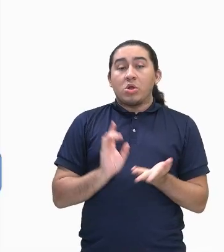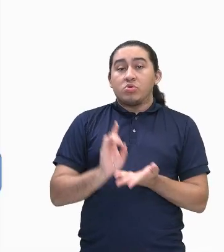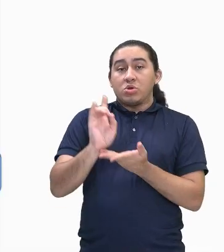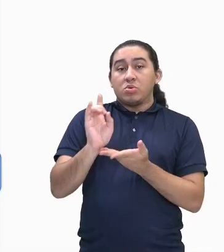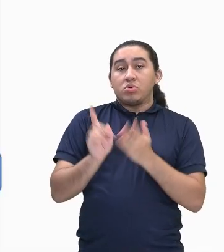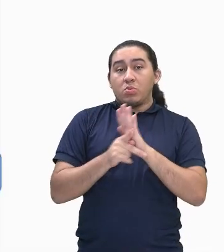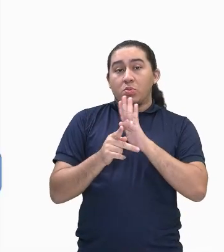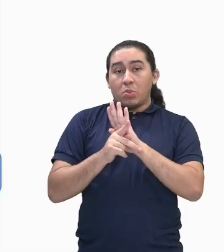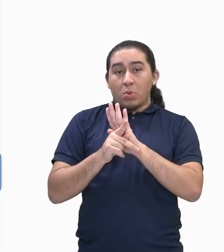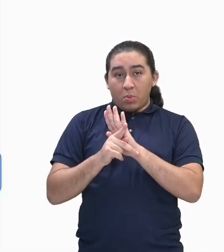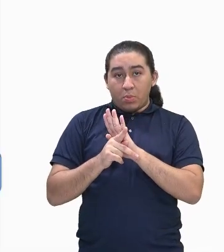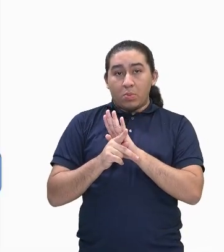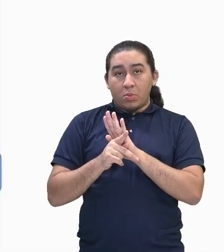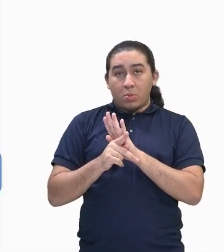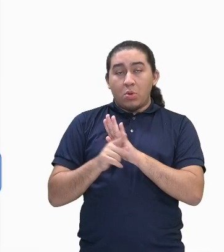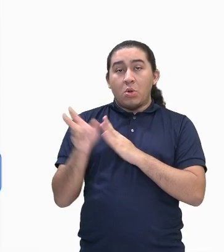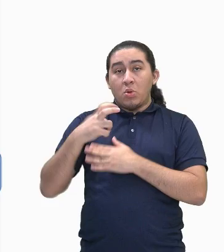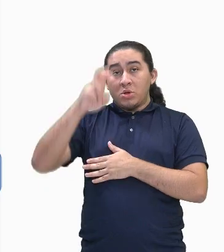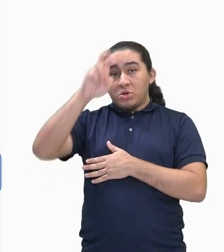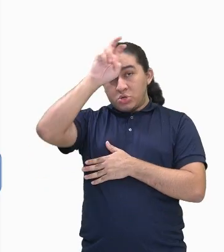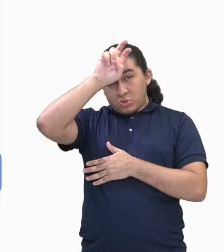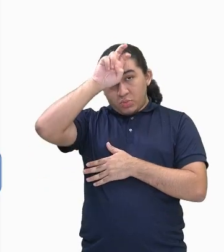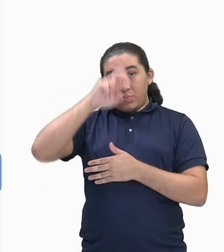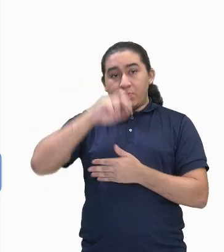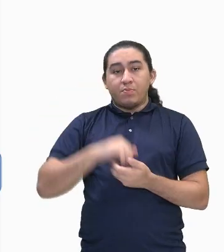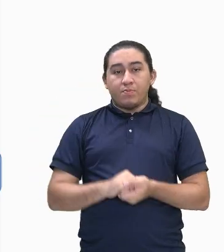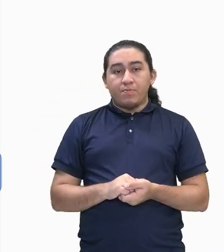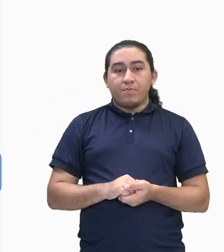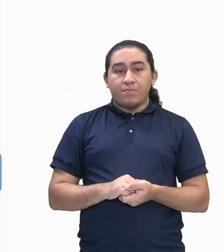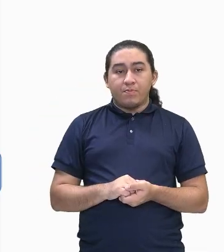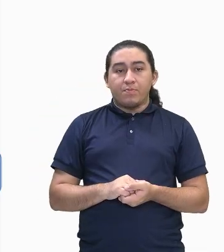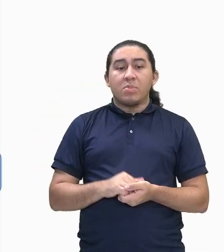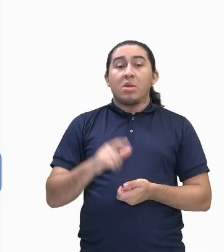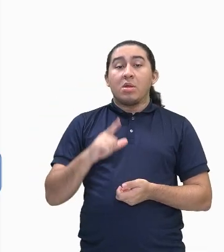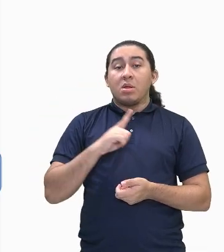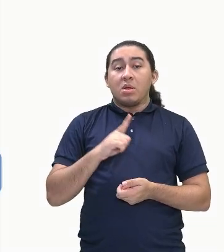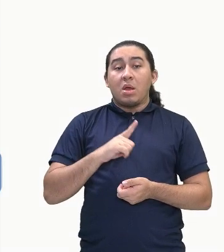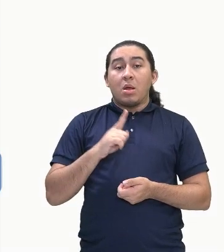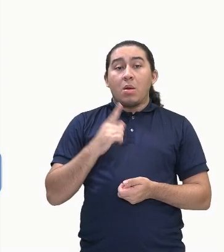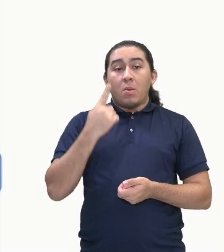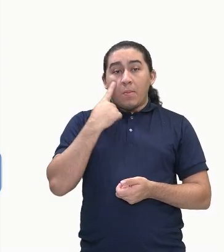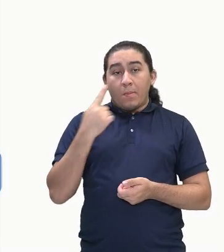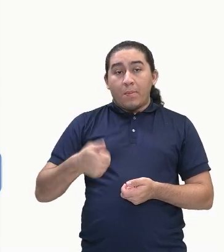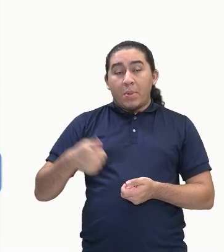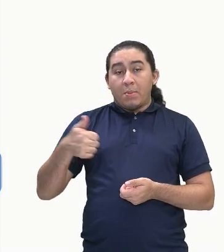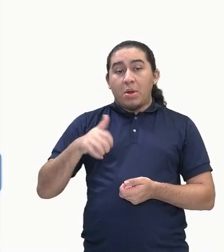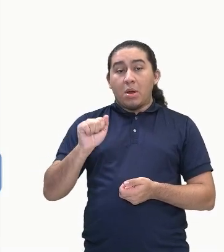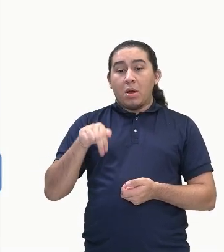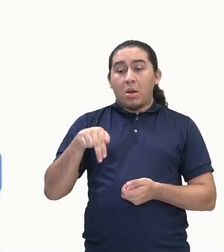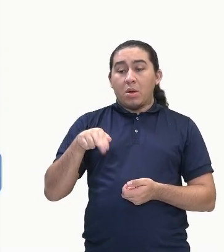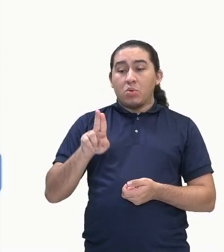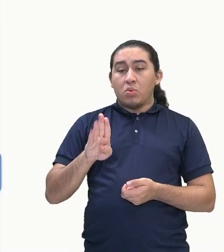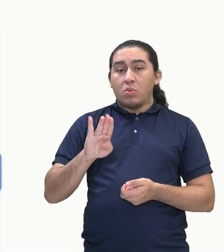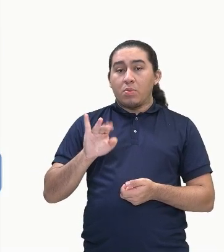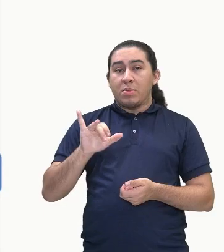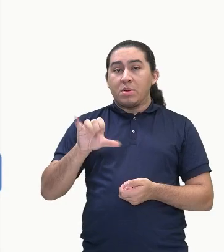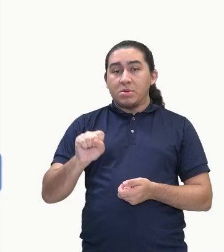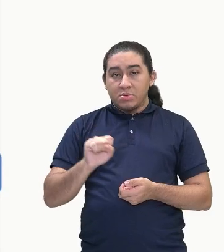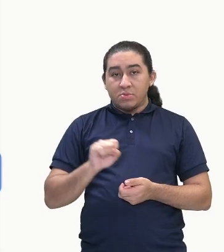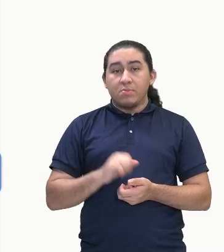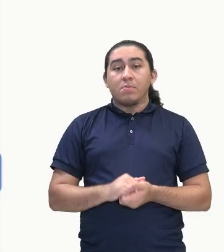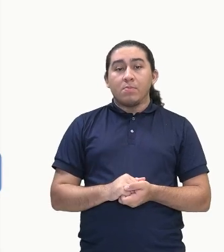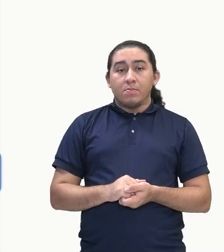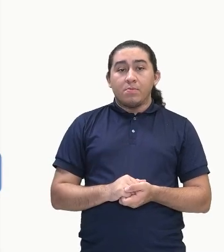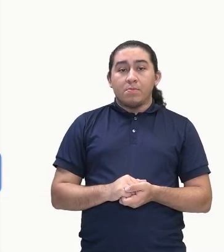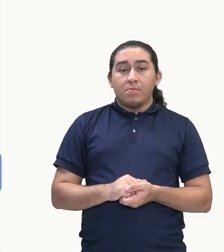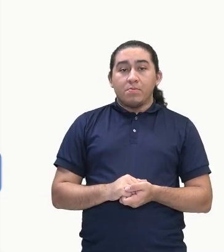ver aqui, nós temos um Anubis, que possui um corpo humano e uma cabeça de chacal. Então, todos os